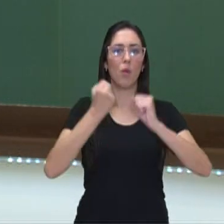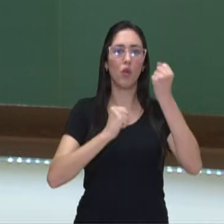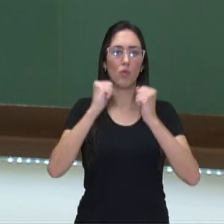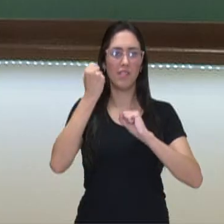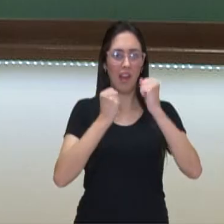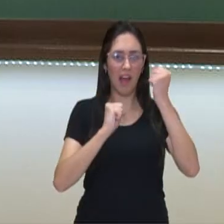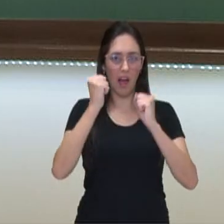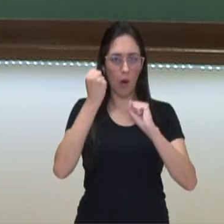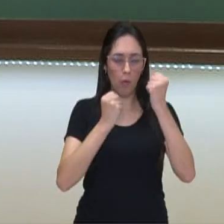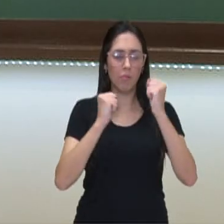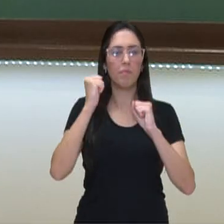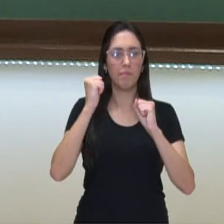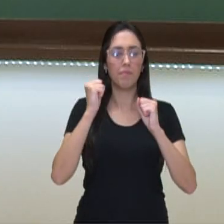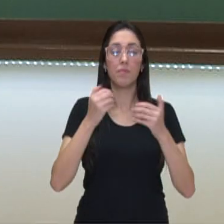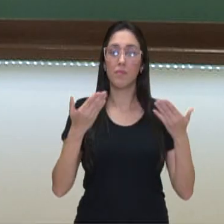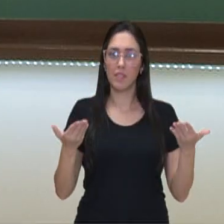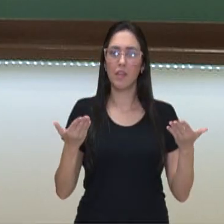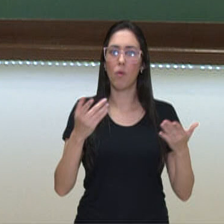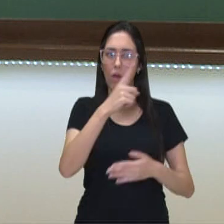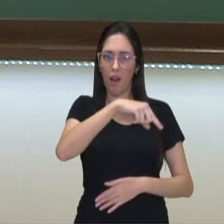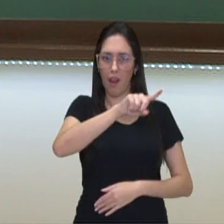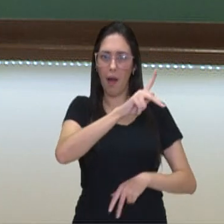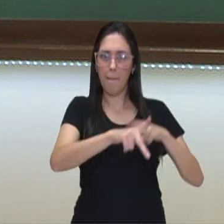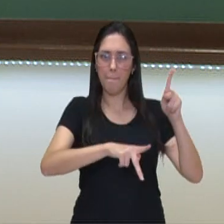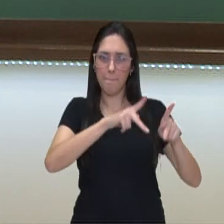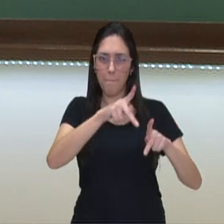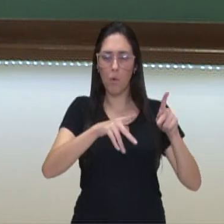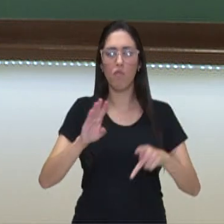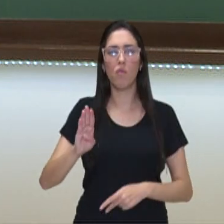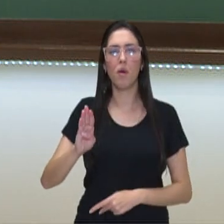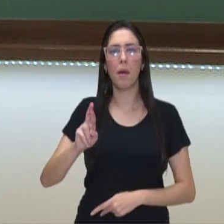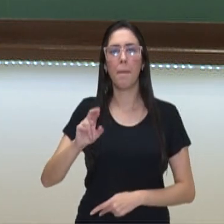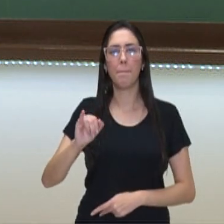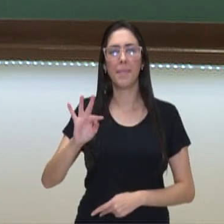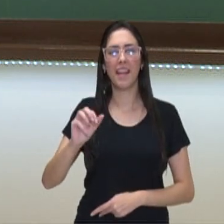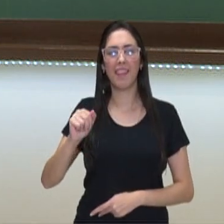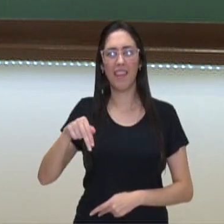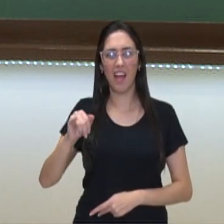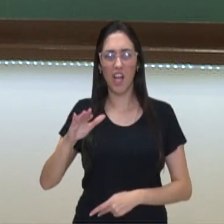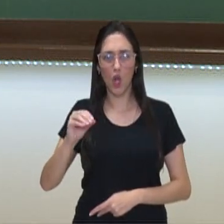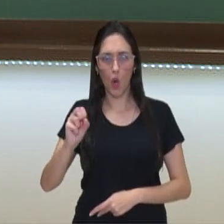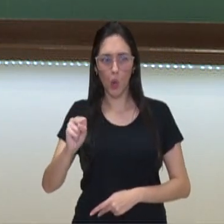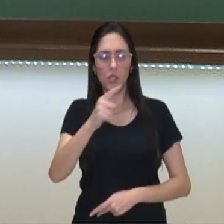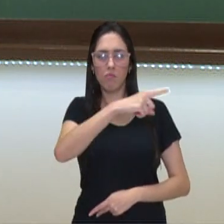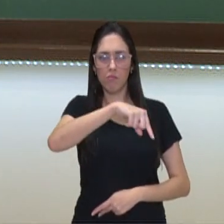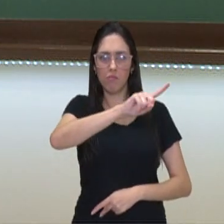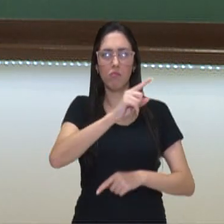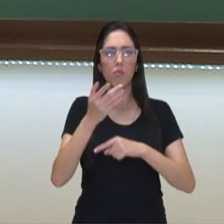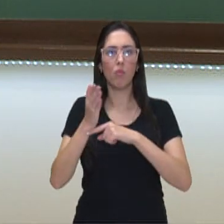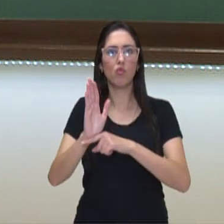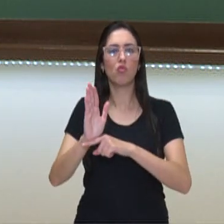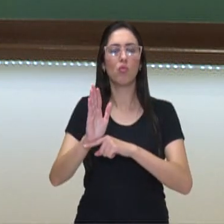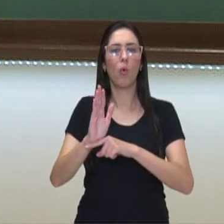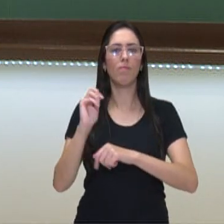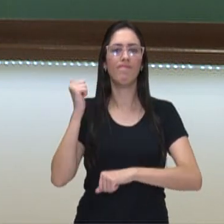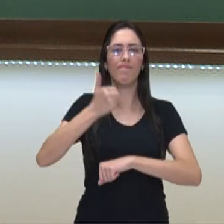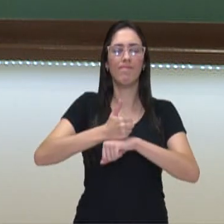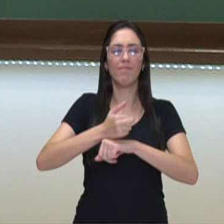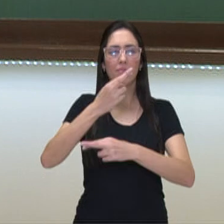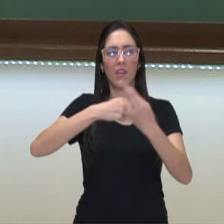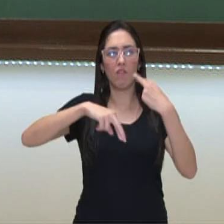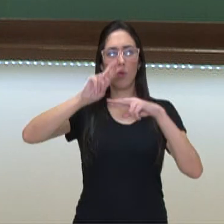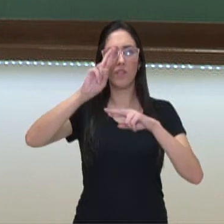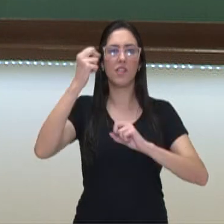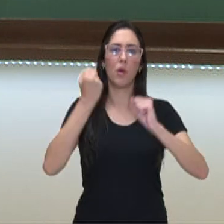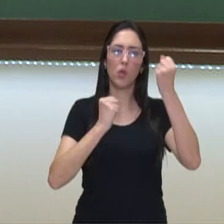teve a Revolução Industrial, os britânicos se destacaram, né, e lideraram essa revolução. Isso ajudou com que a língua inglesa fosse